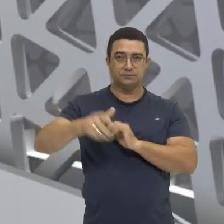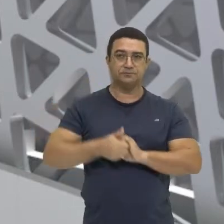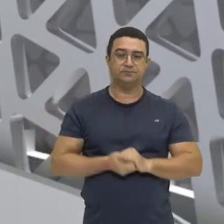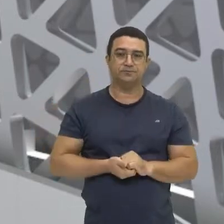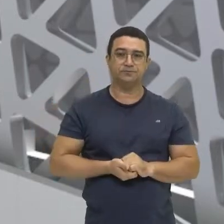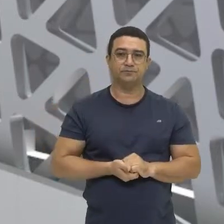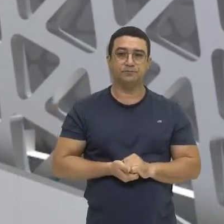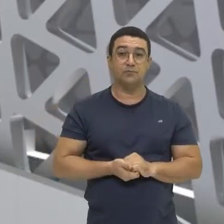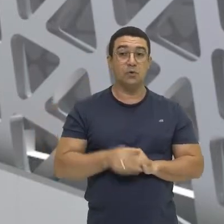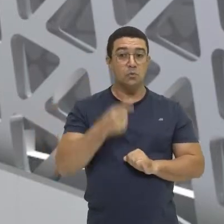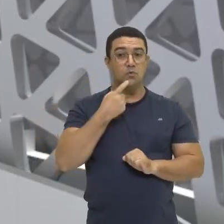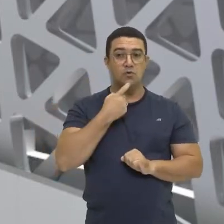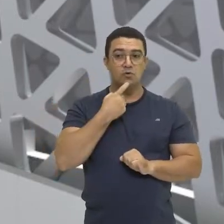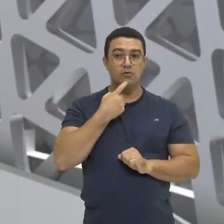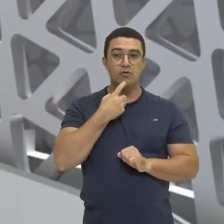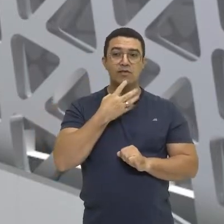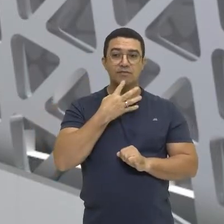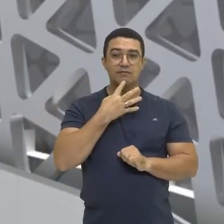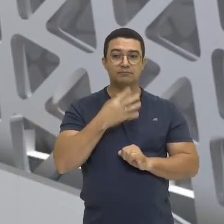Então, vamos conhecê-los?